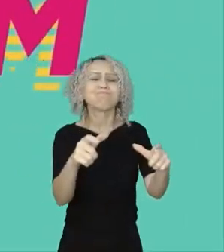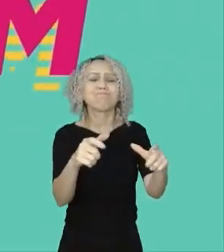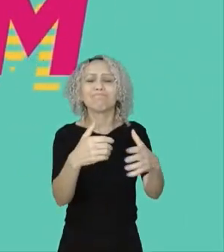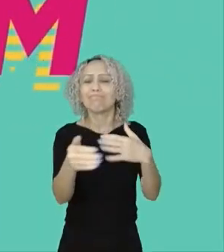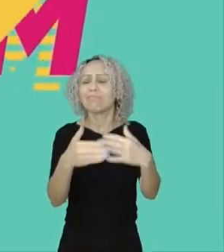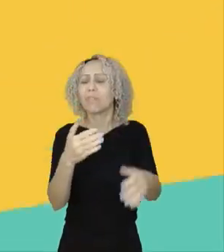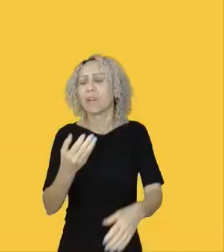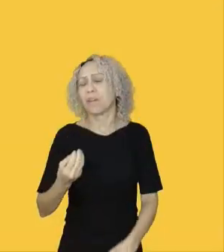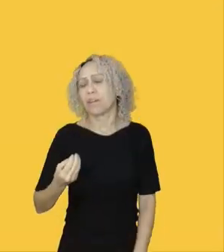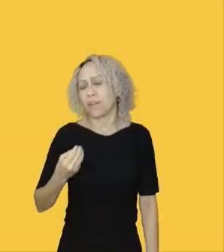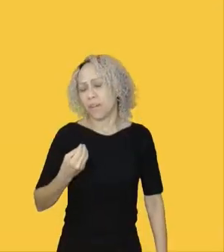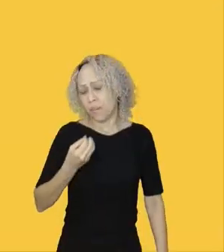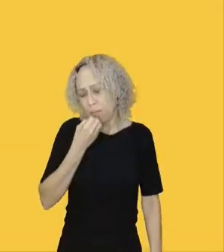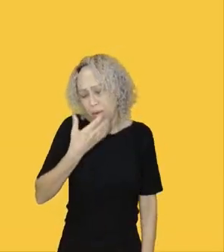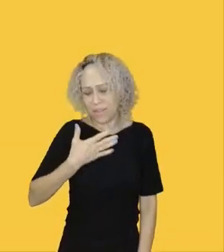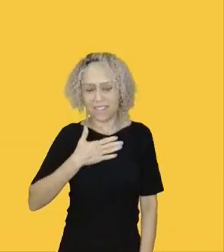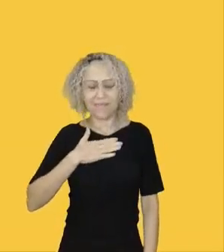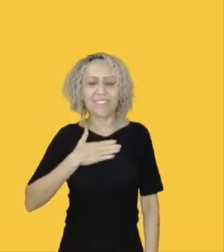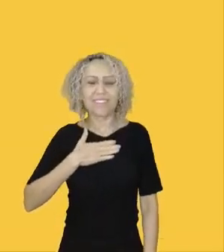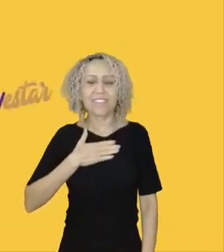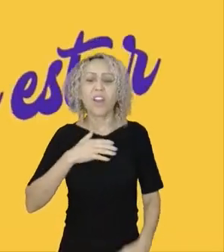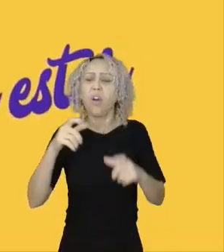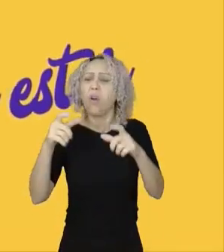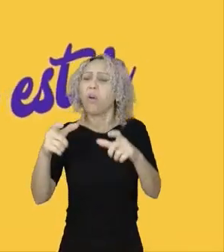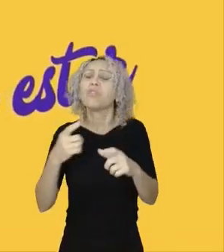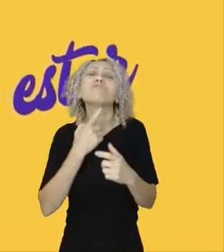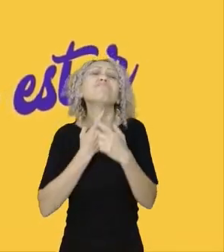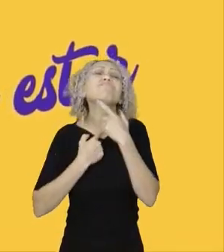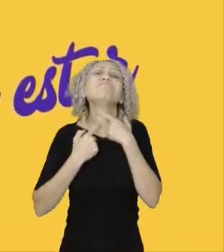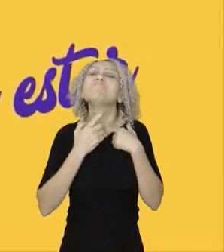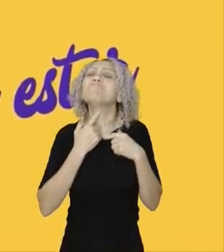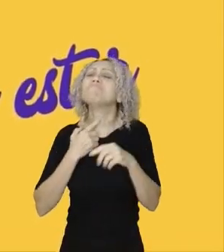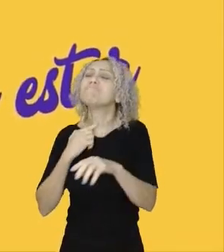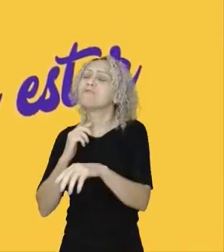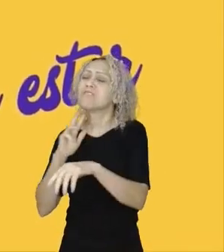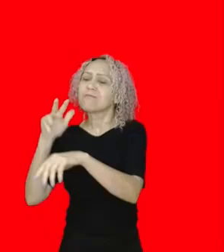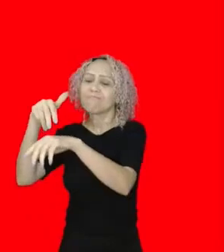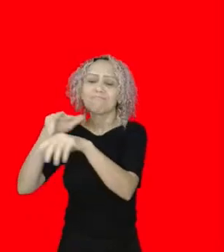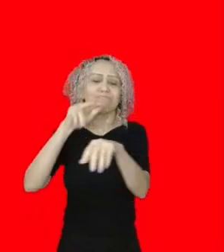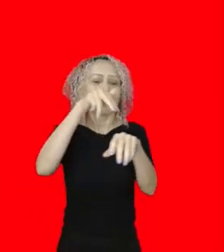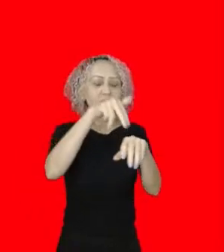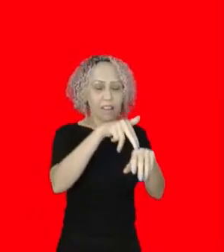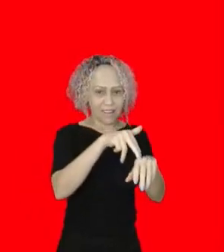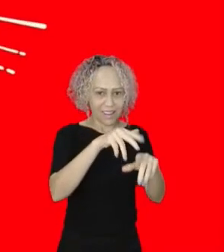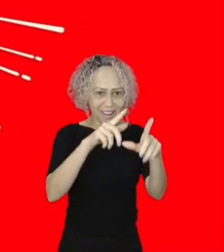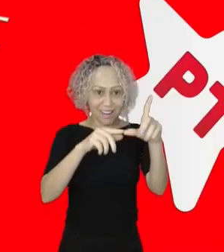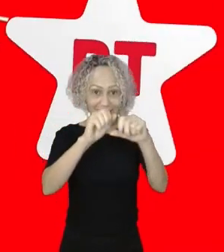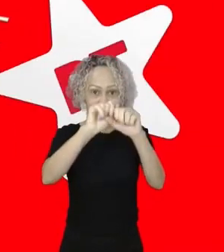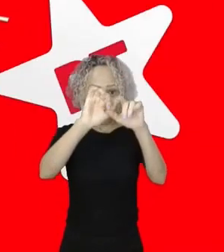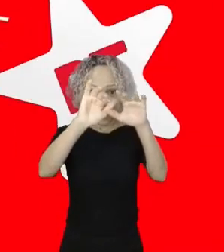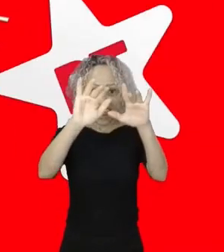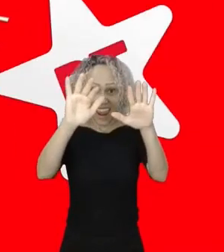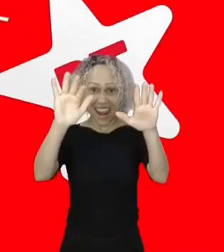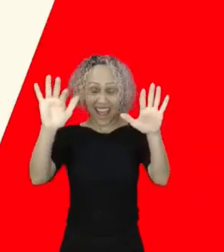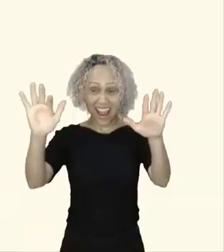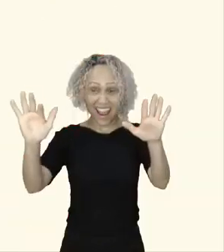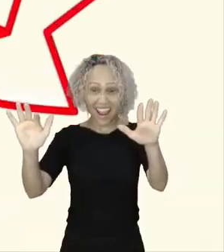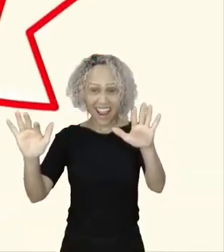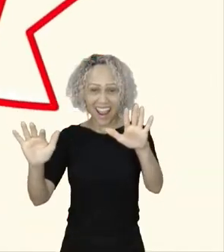é bom pra mim, é onde eu quiser estar. A estrela ainda